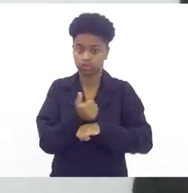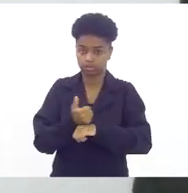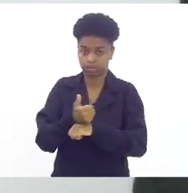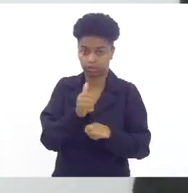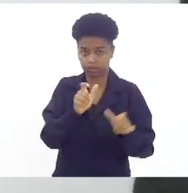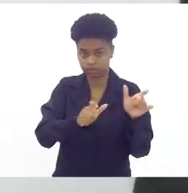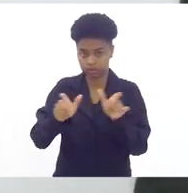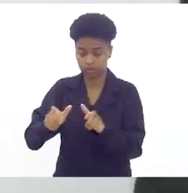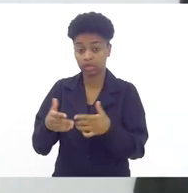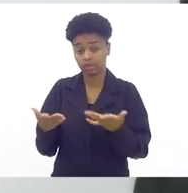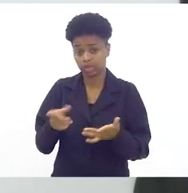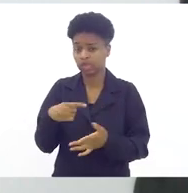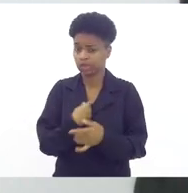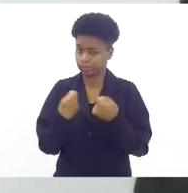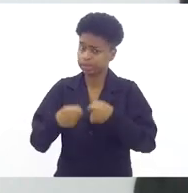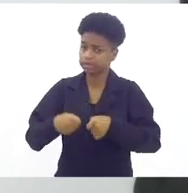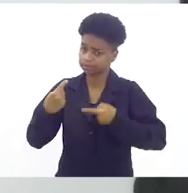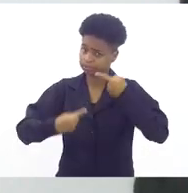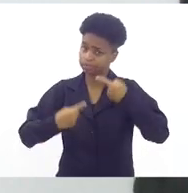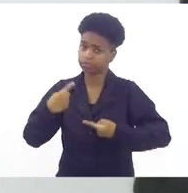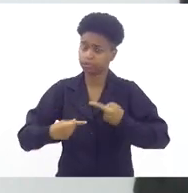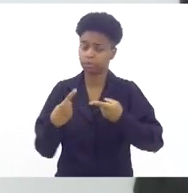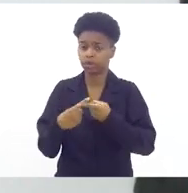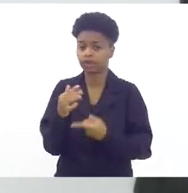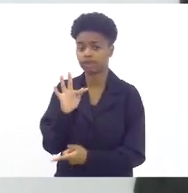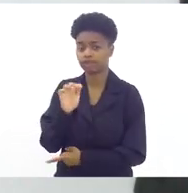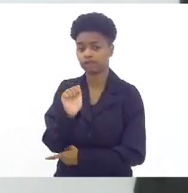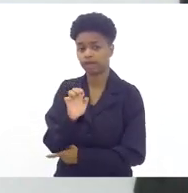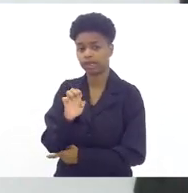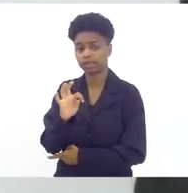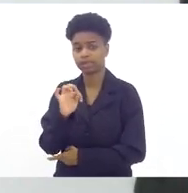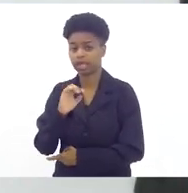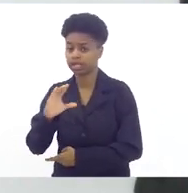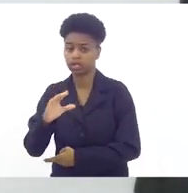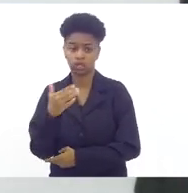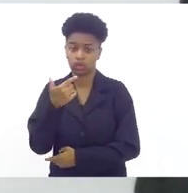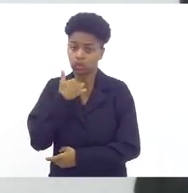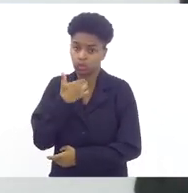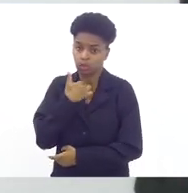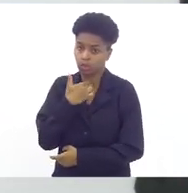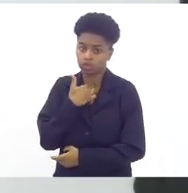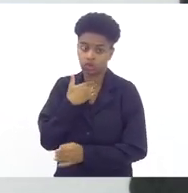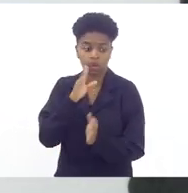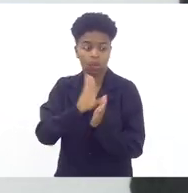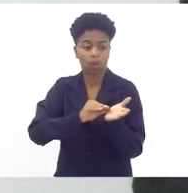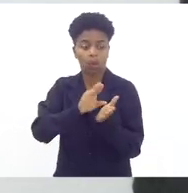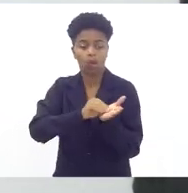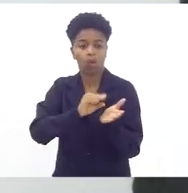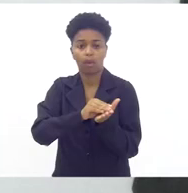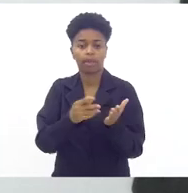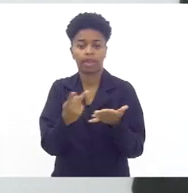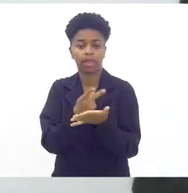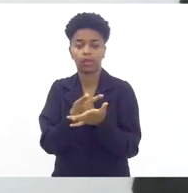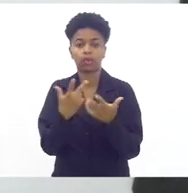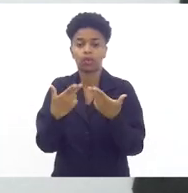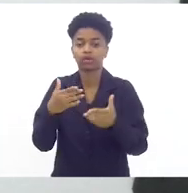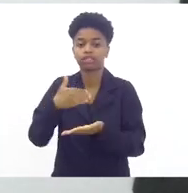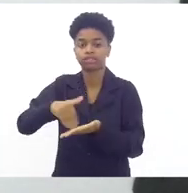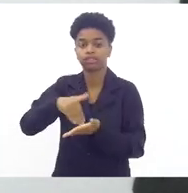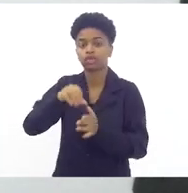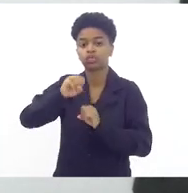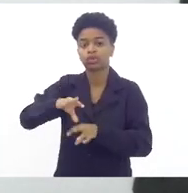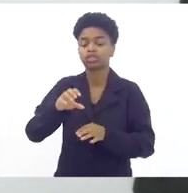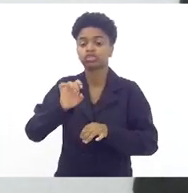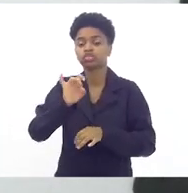estado do Rio de Janeiro tem que enfrentar esse debate a Faetec não pode repetir o erro que a secretaria de educação cometeu de sua debater